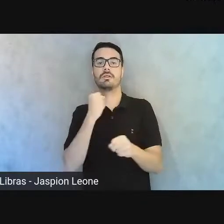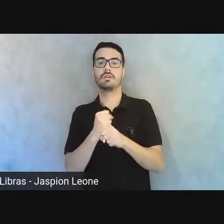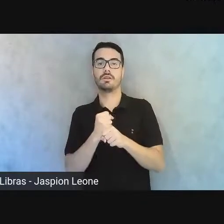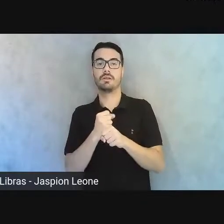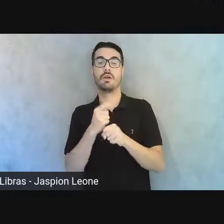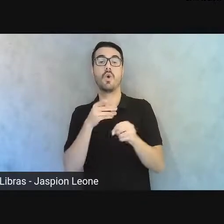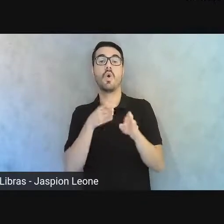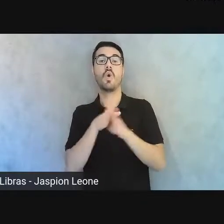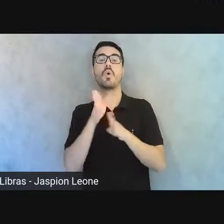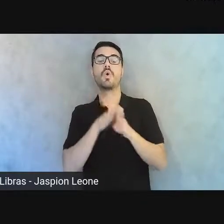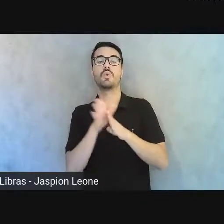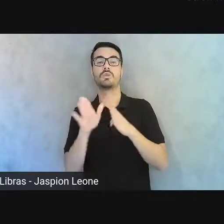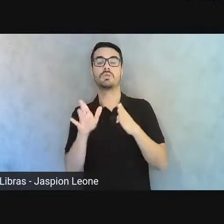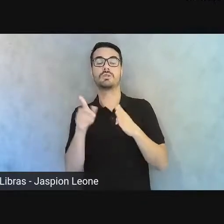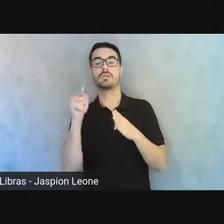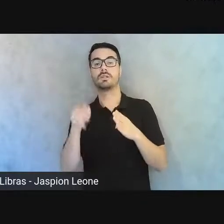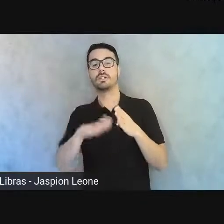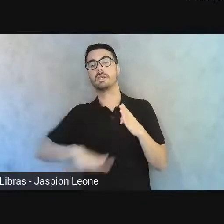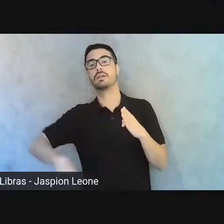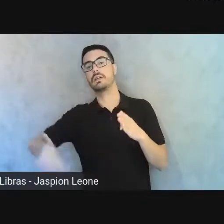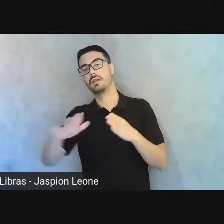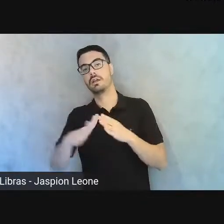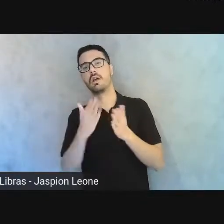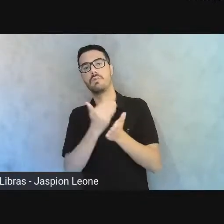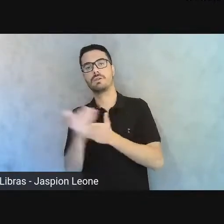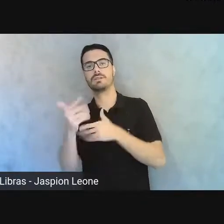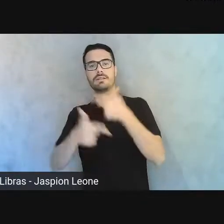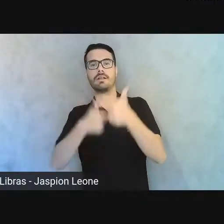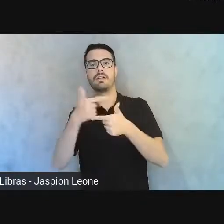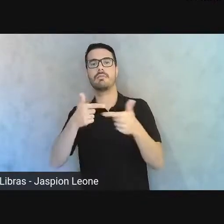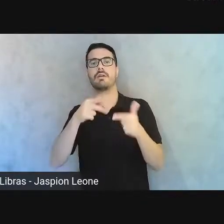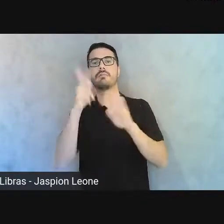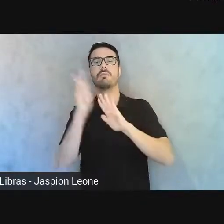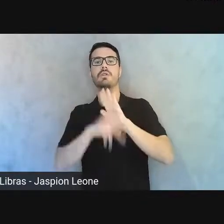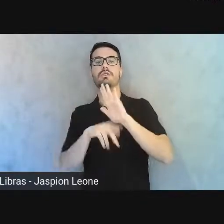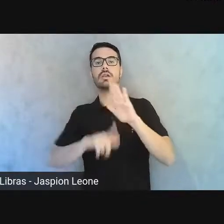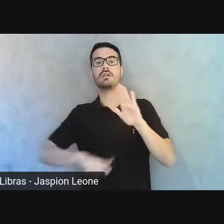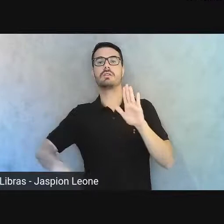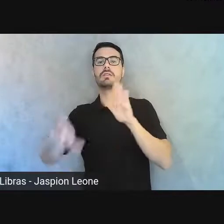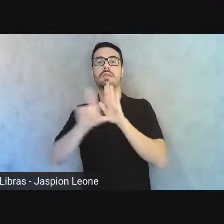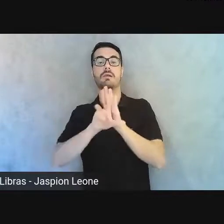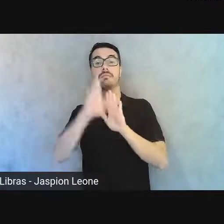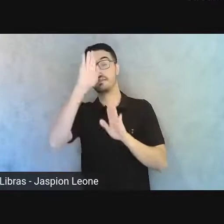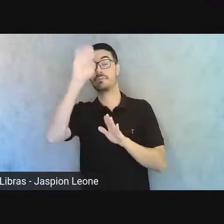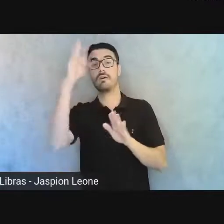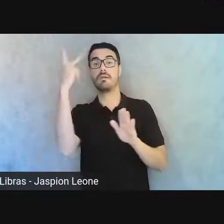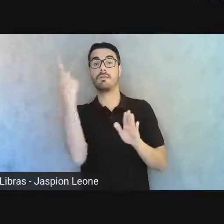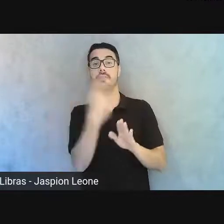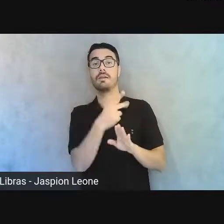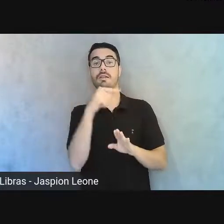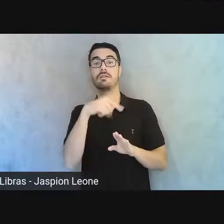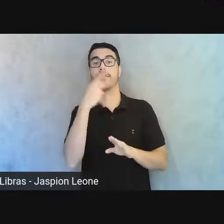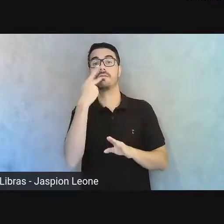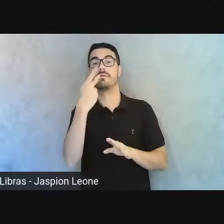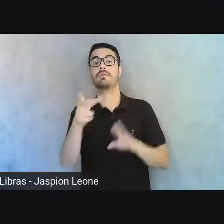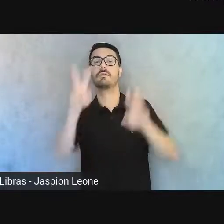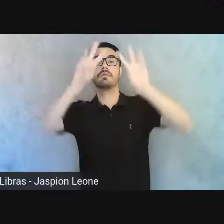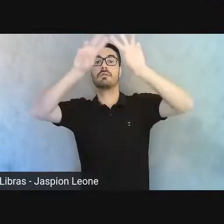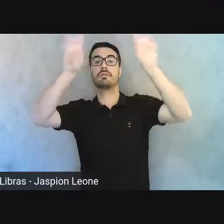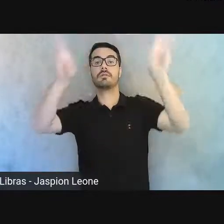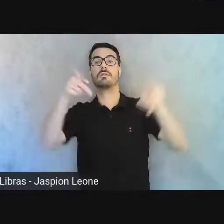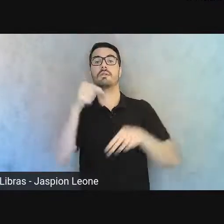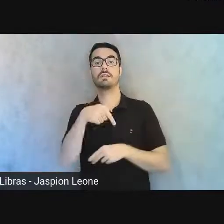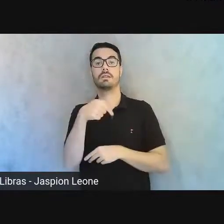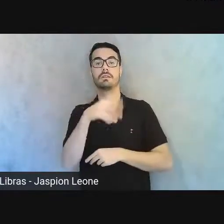consultoria legislativa, comecei a trabalhar com os projetos de lei relacionados a esse assunto, e o principal deles é esse que é mencionado no título do